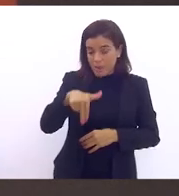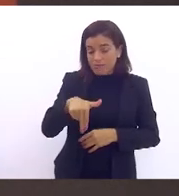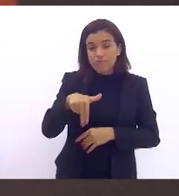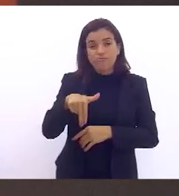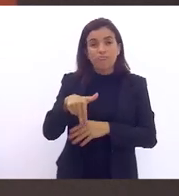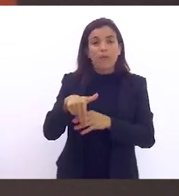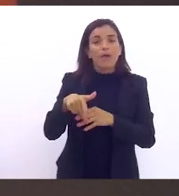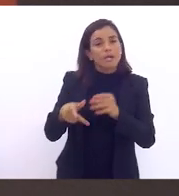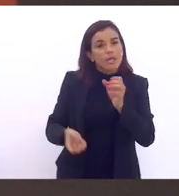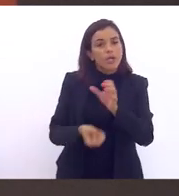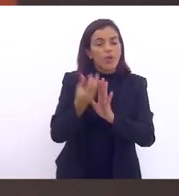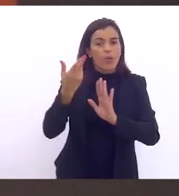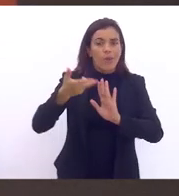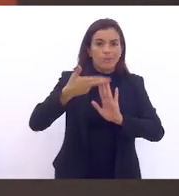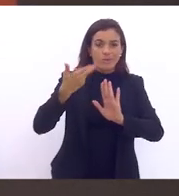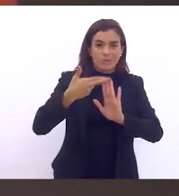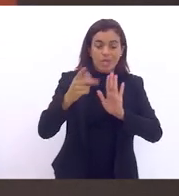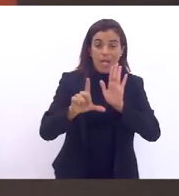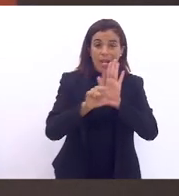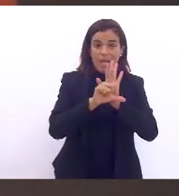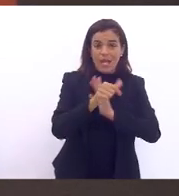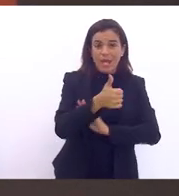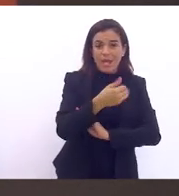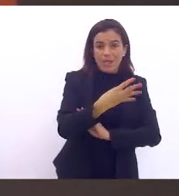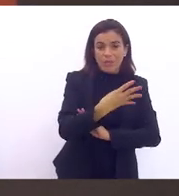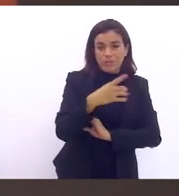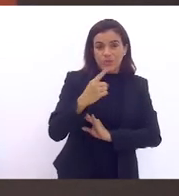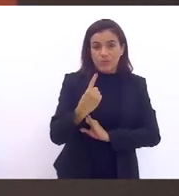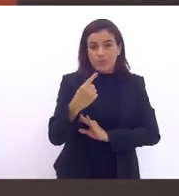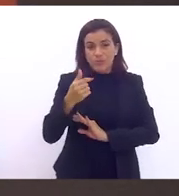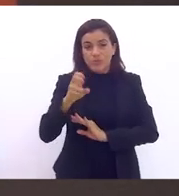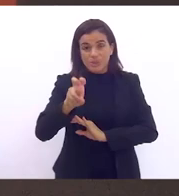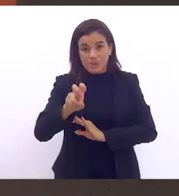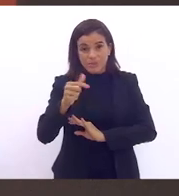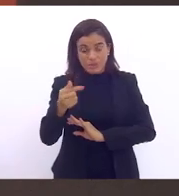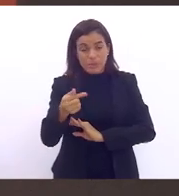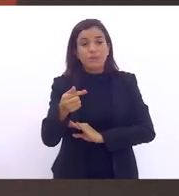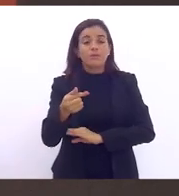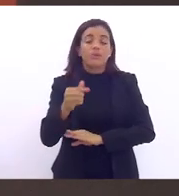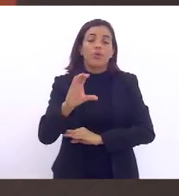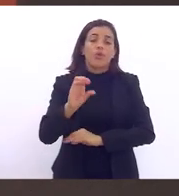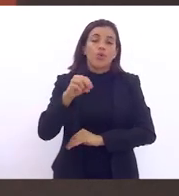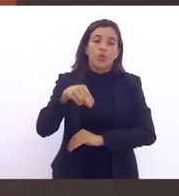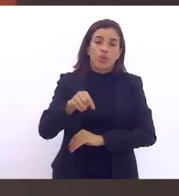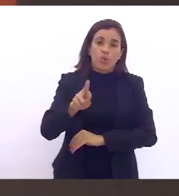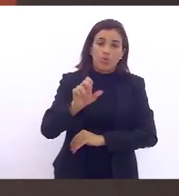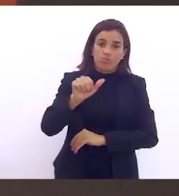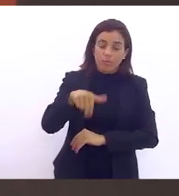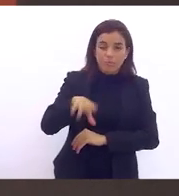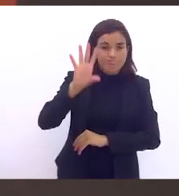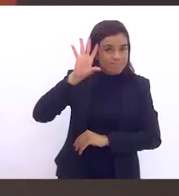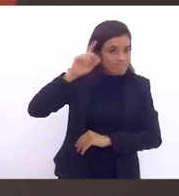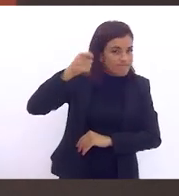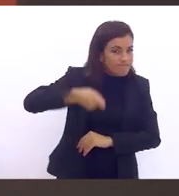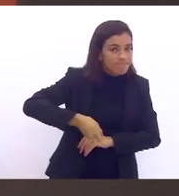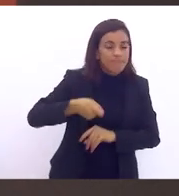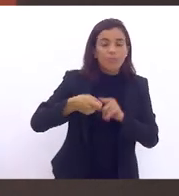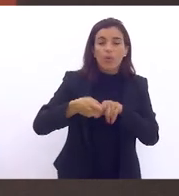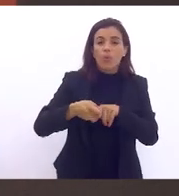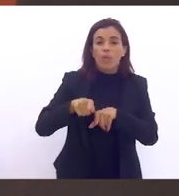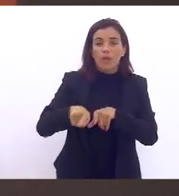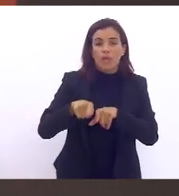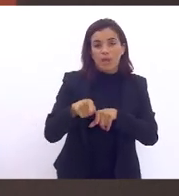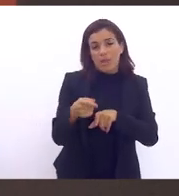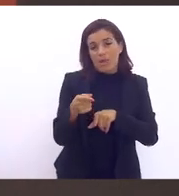então a tem a lei 14157 do freeflow lá em 2021 o contran fez uma regulamentação definindo o seguinte que a